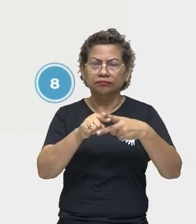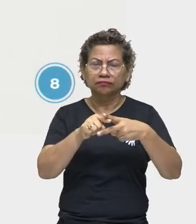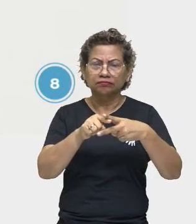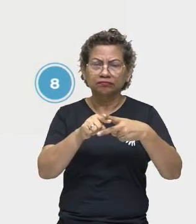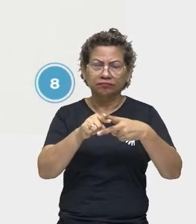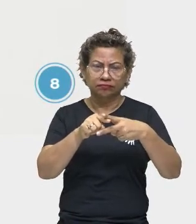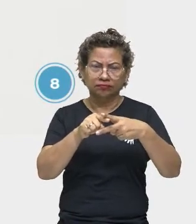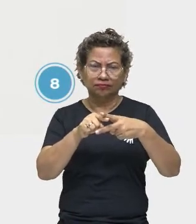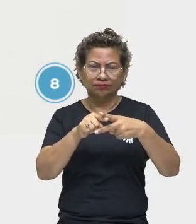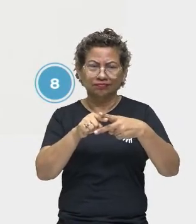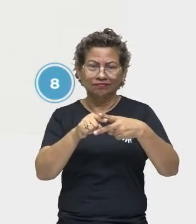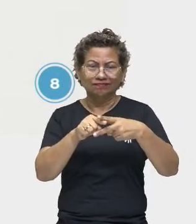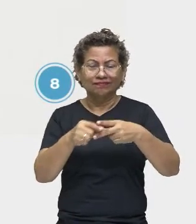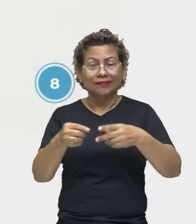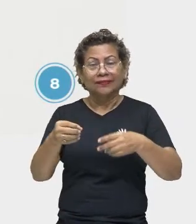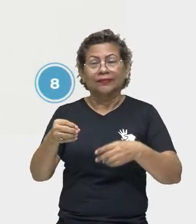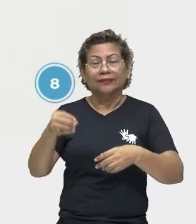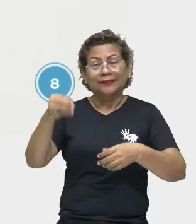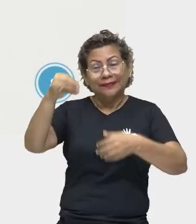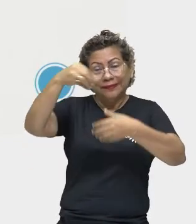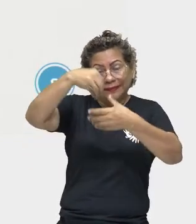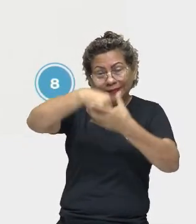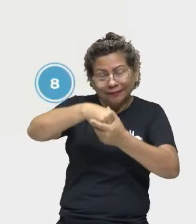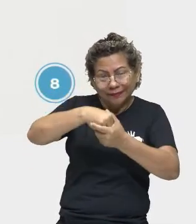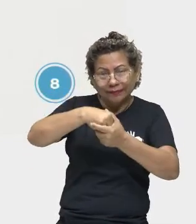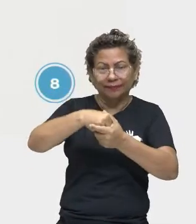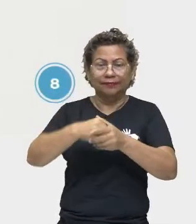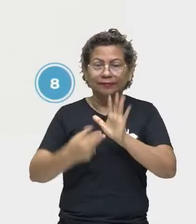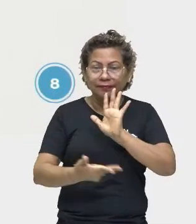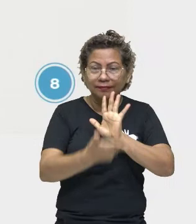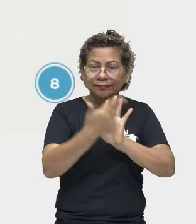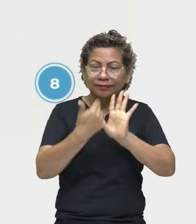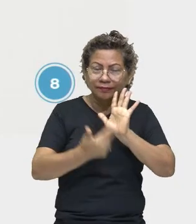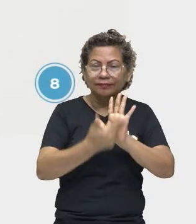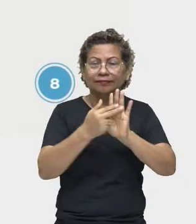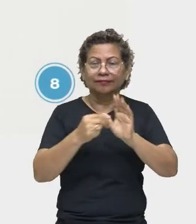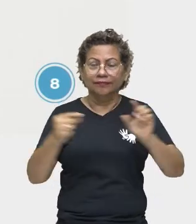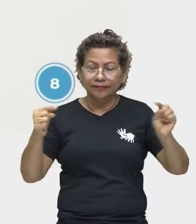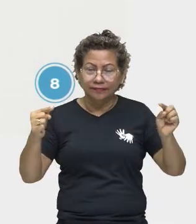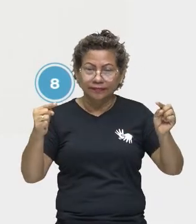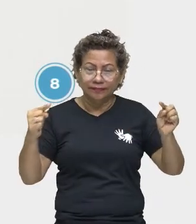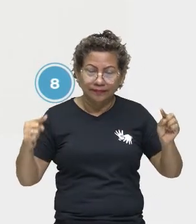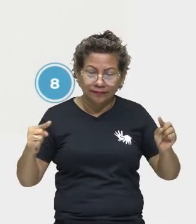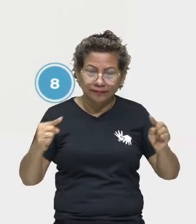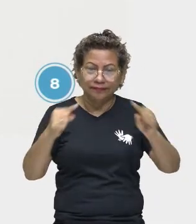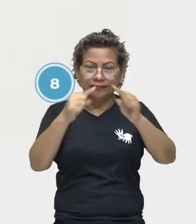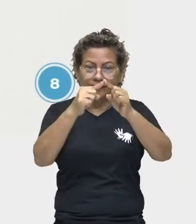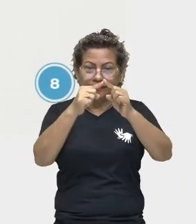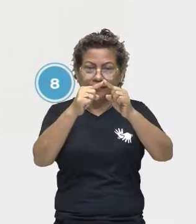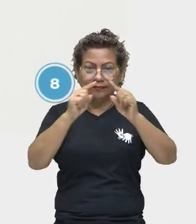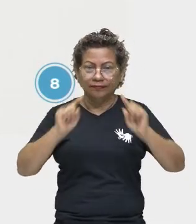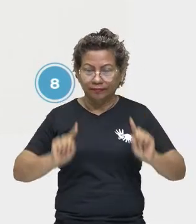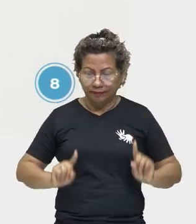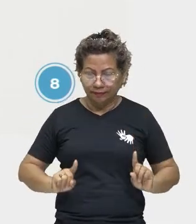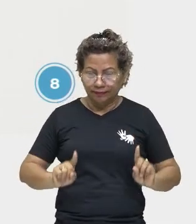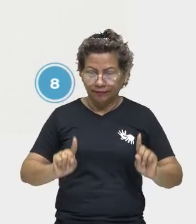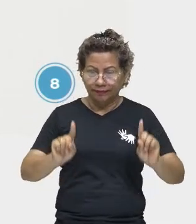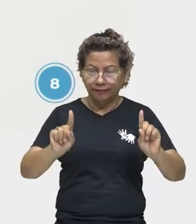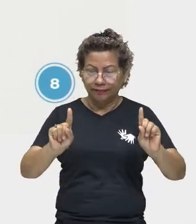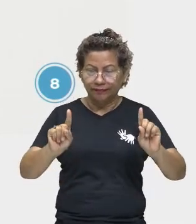o prolongamento de um lado de um polígono e o lado adjacente, quer dizer, junto a